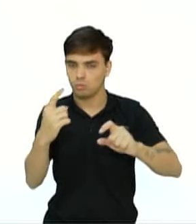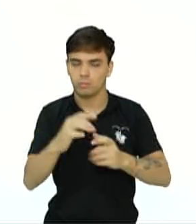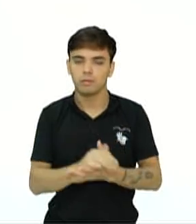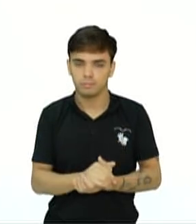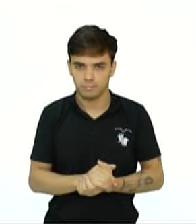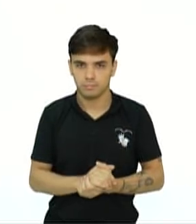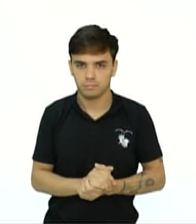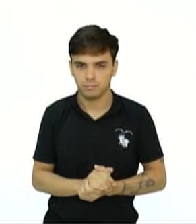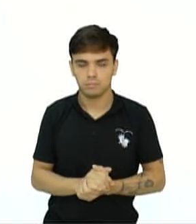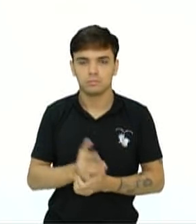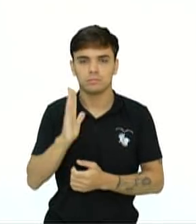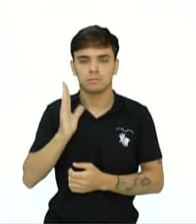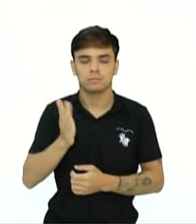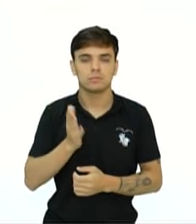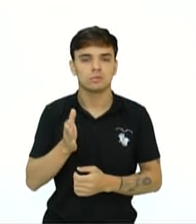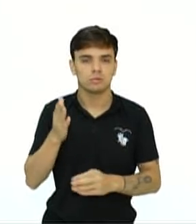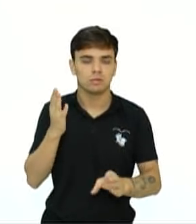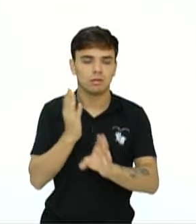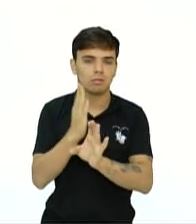nós encontramos